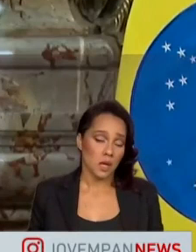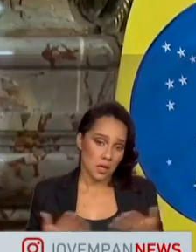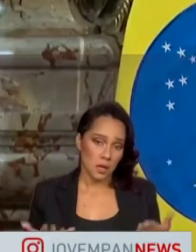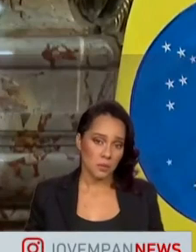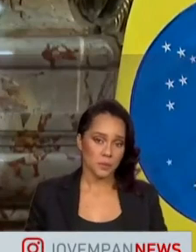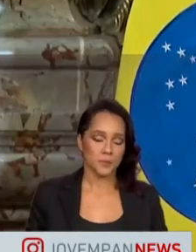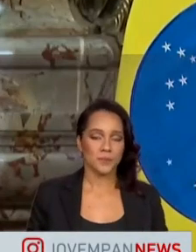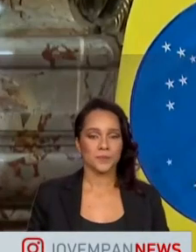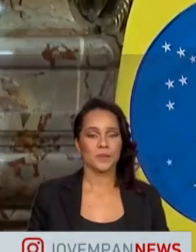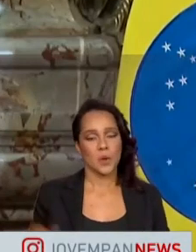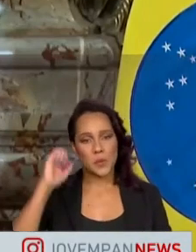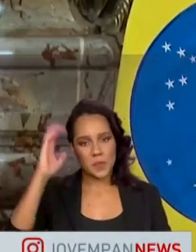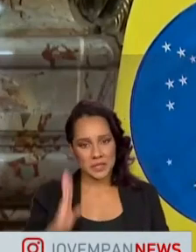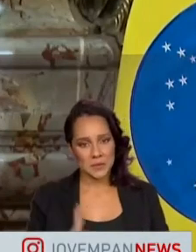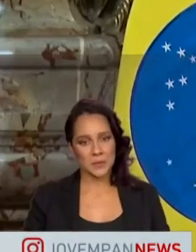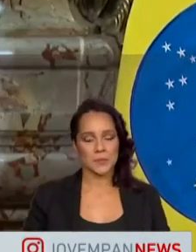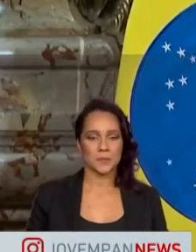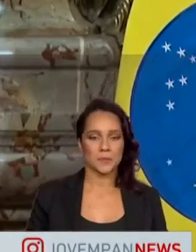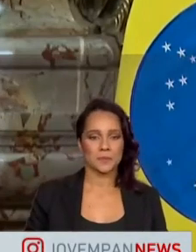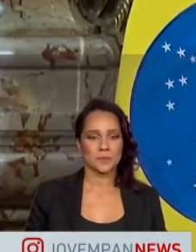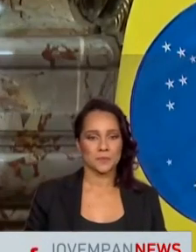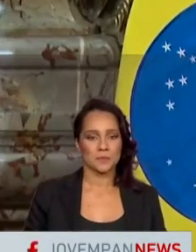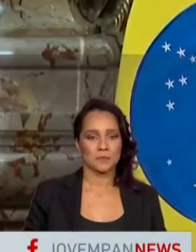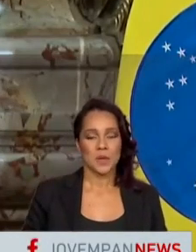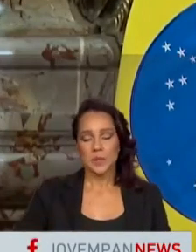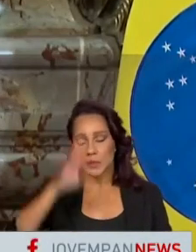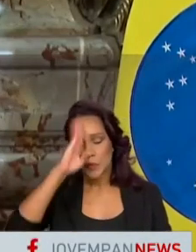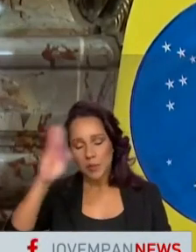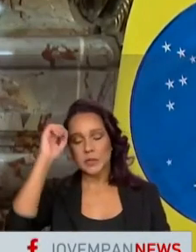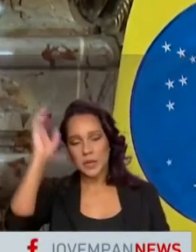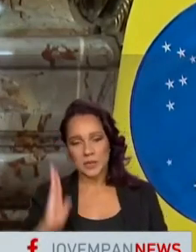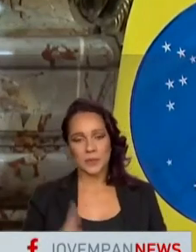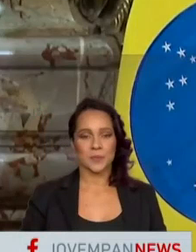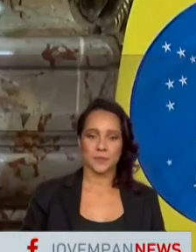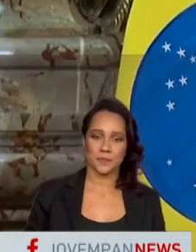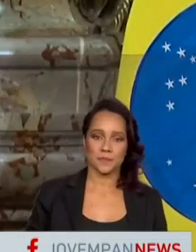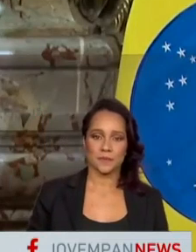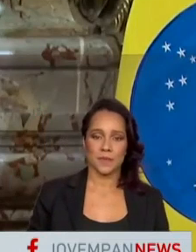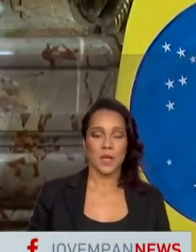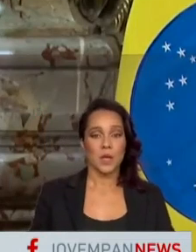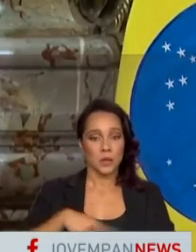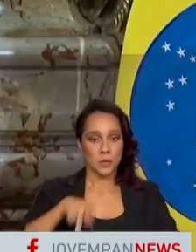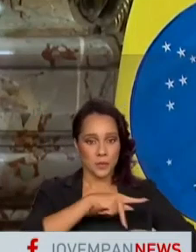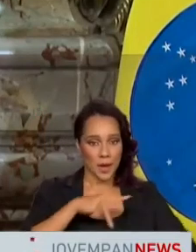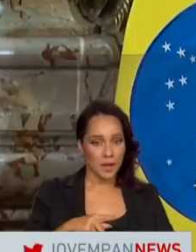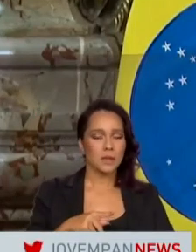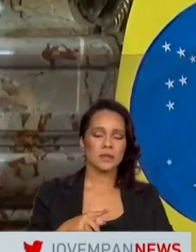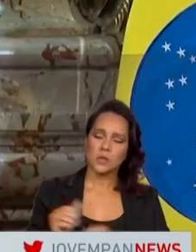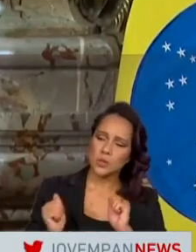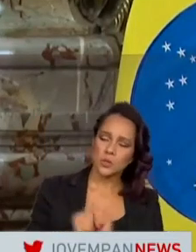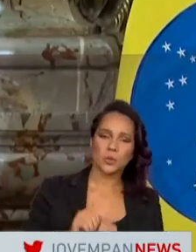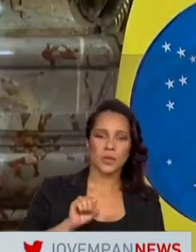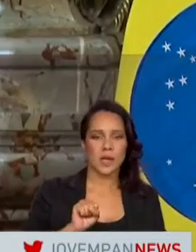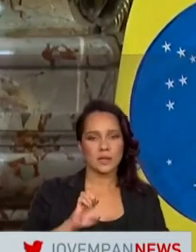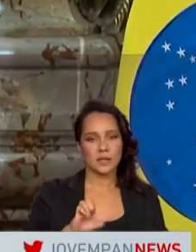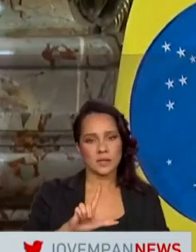Portanto. O Brasil. Por lo tanto, o Brasil. Sobretudo o Brasil. Principalmente o Brasil. E os países que compõem a CELAC. E